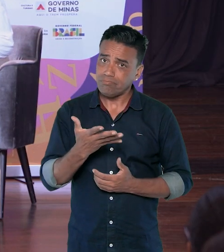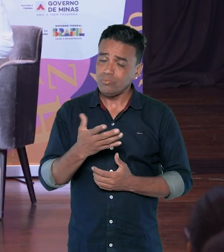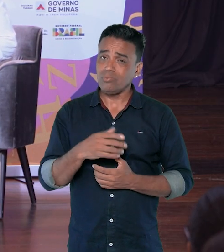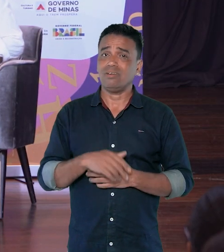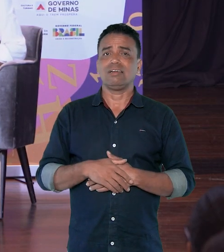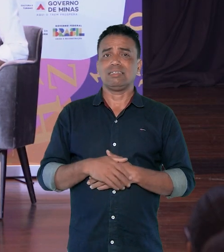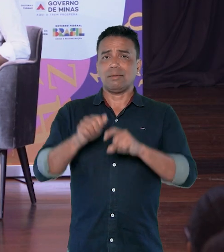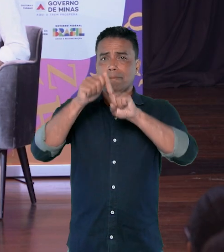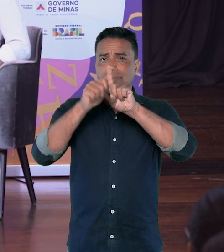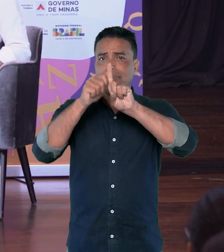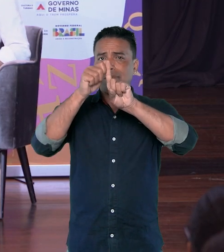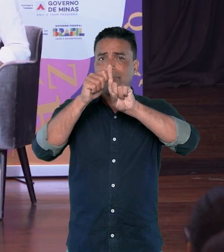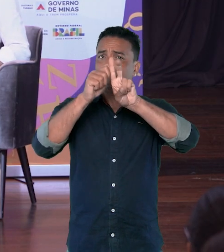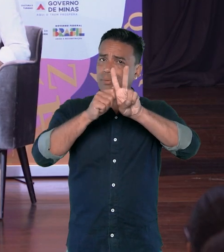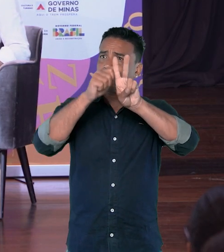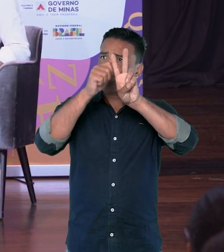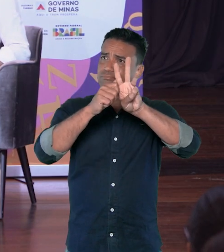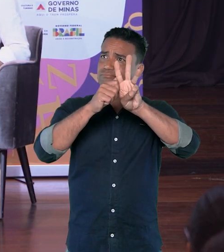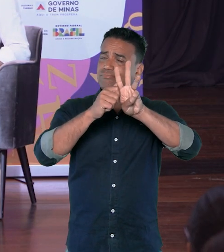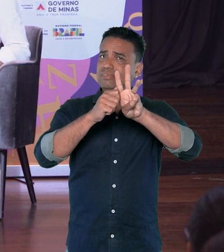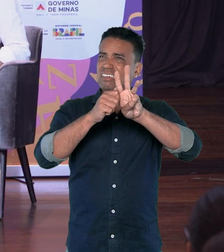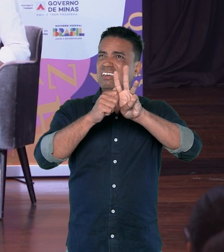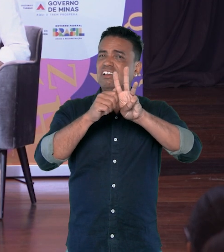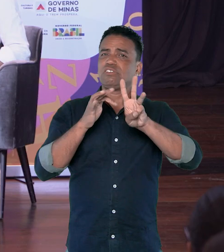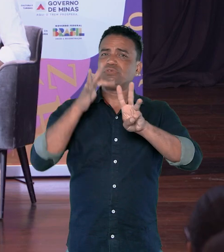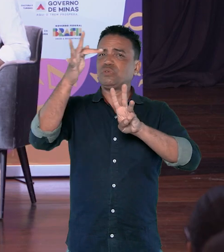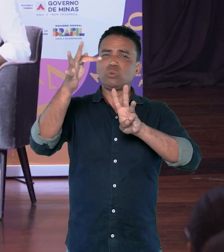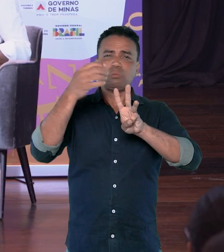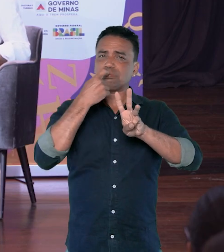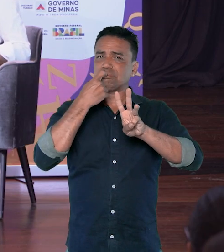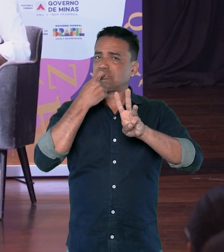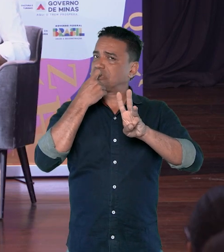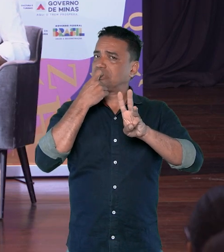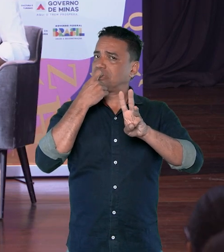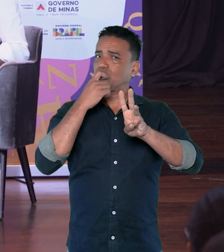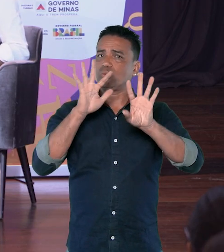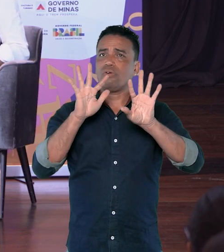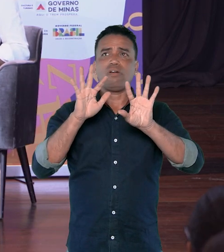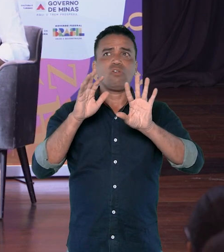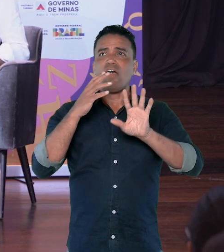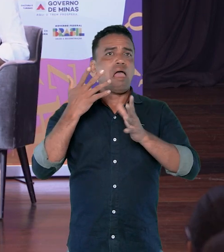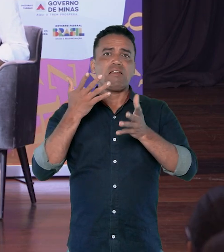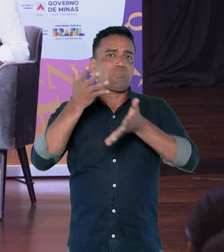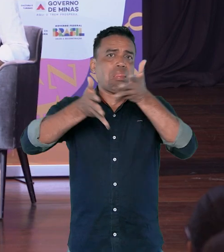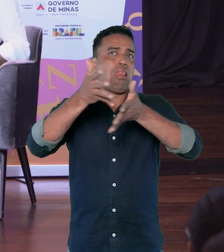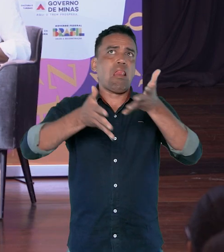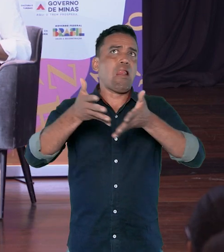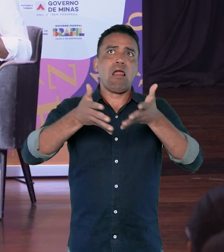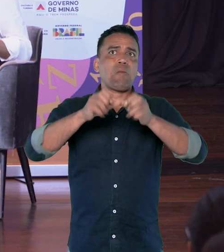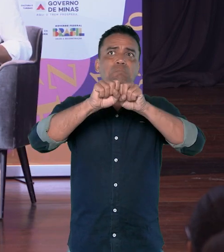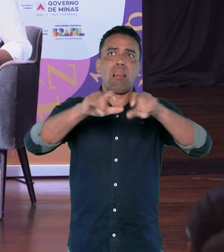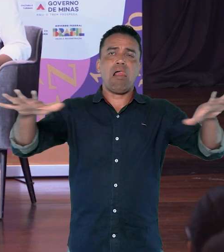3 meses a gente não vai mais ouvir falar do Avesso da Pele. Eu estava